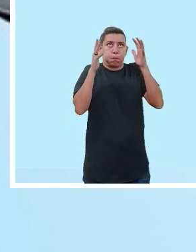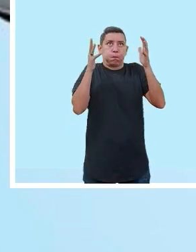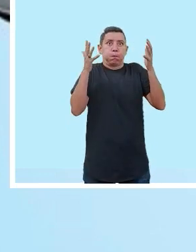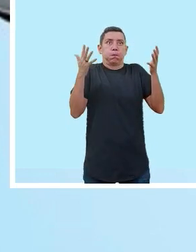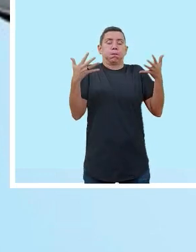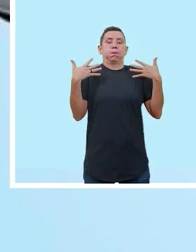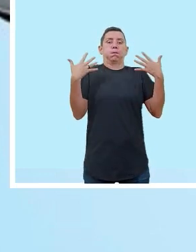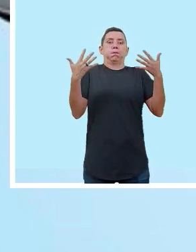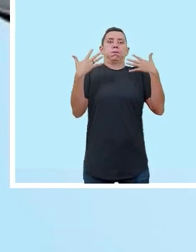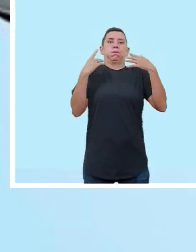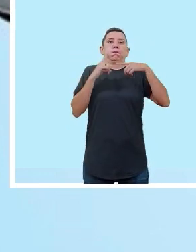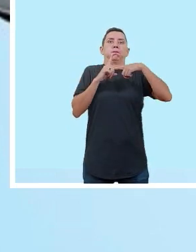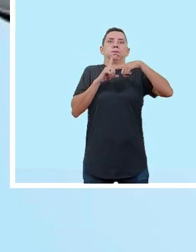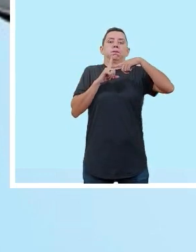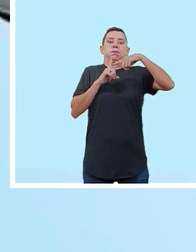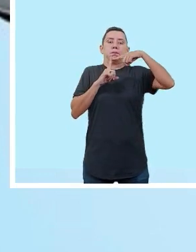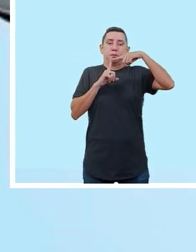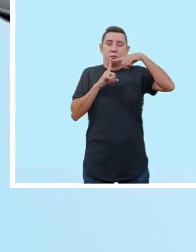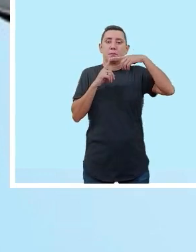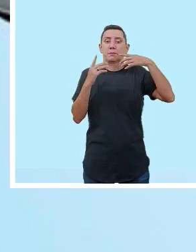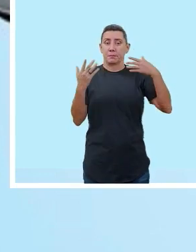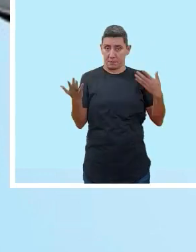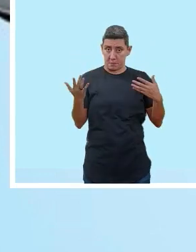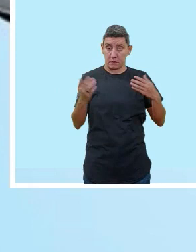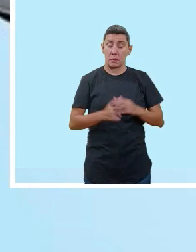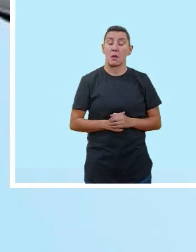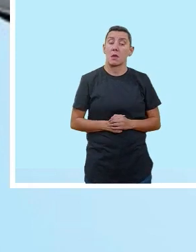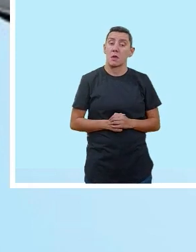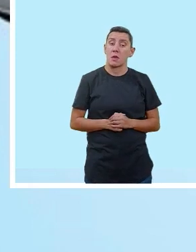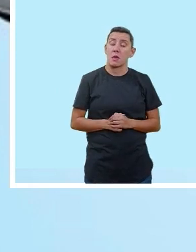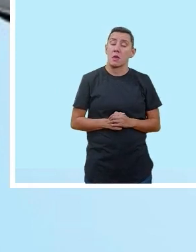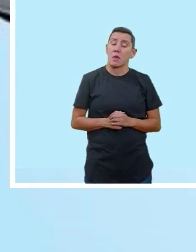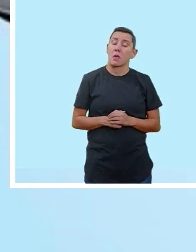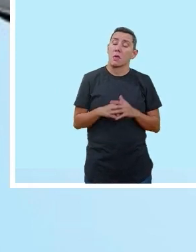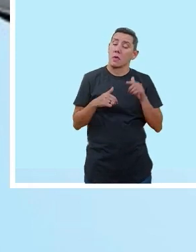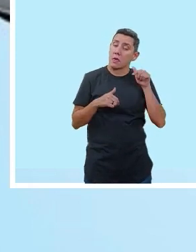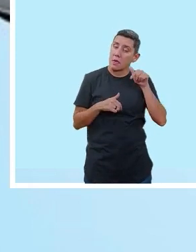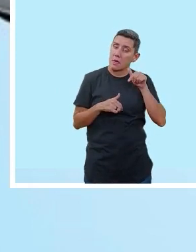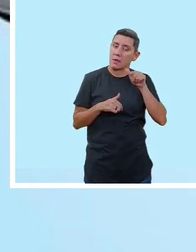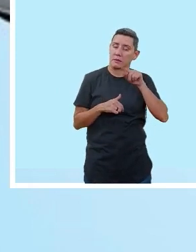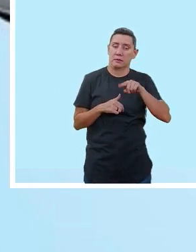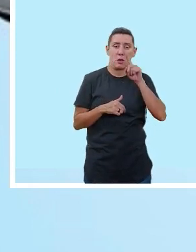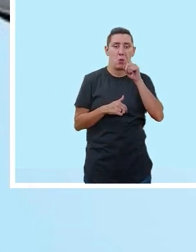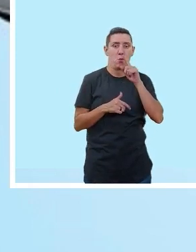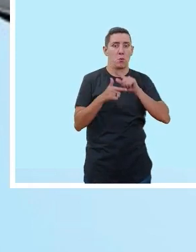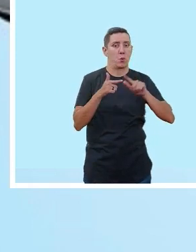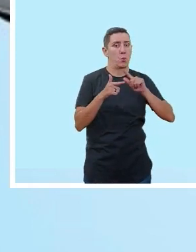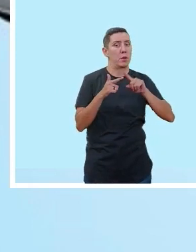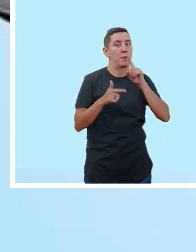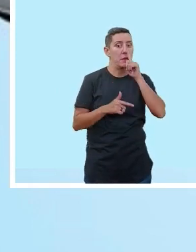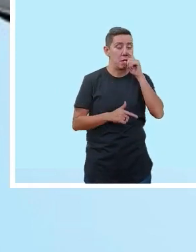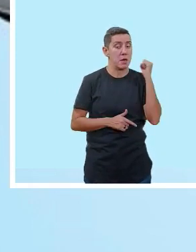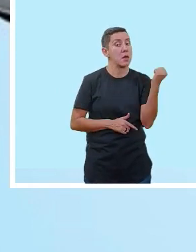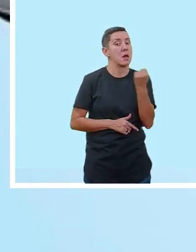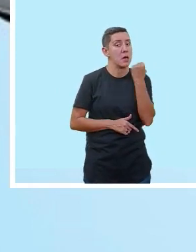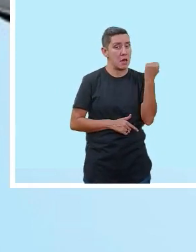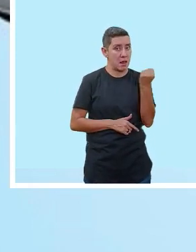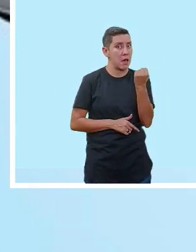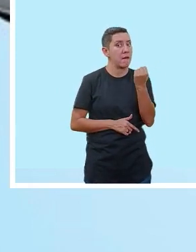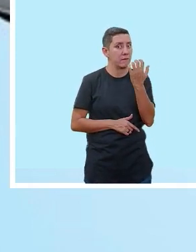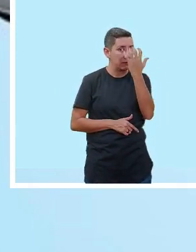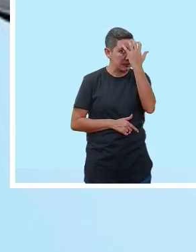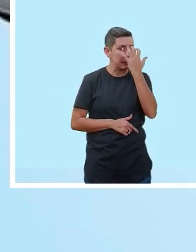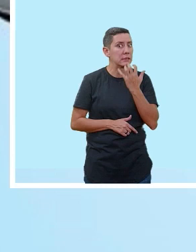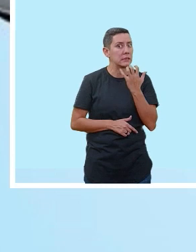solar dentro da crosta terrestre. Então, esse é o problema que tem que ser tratado, ele é um problema bem sério, ele tem